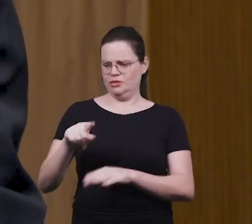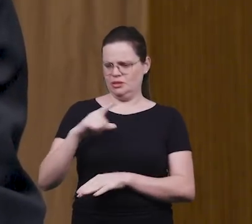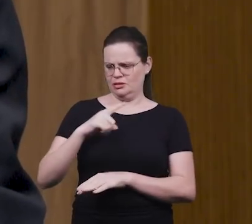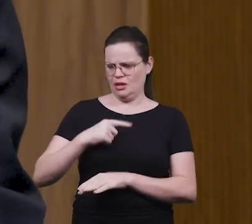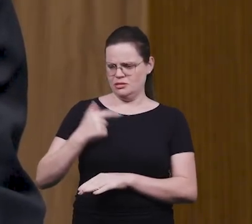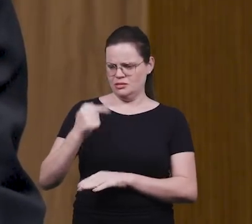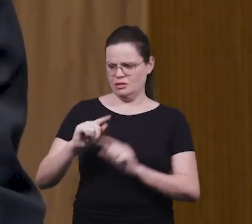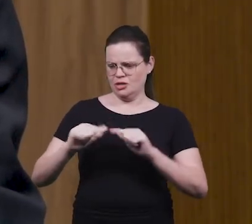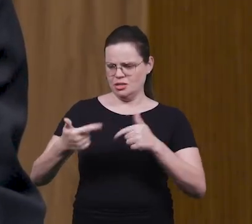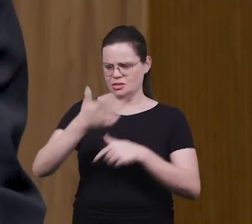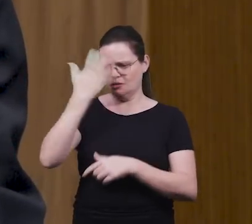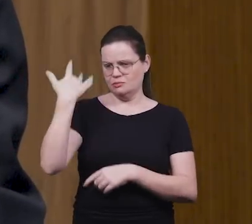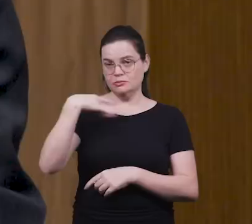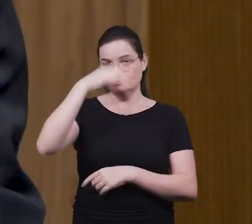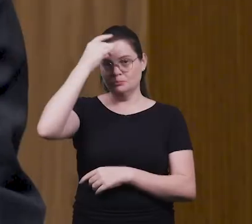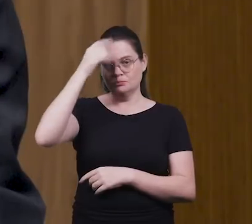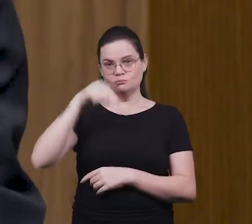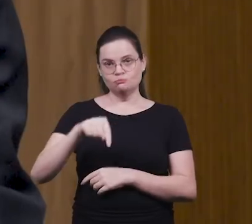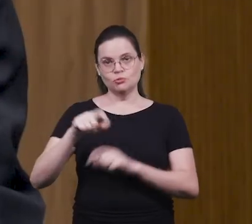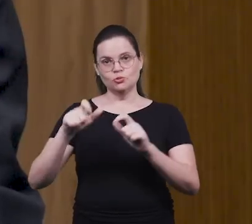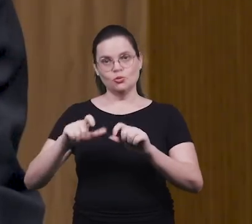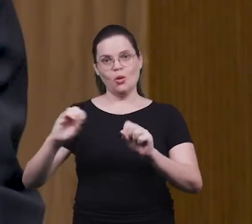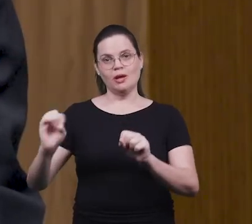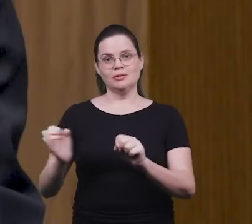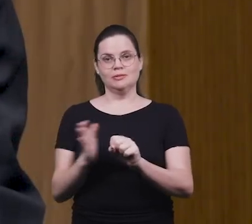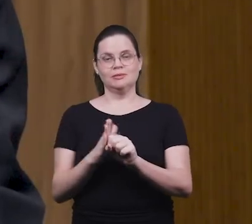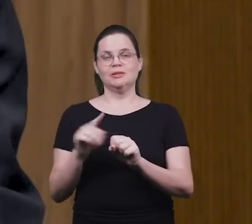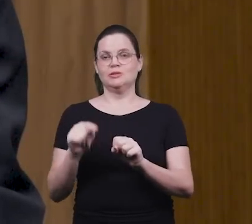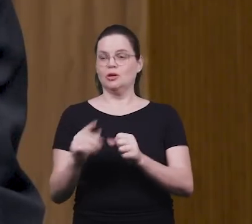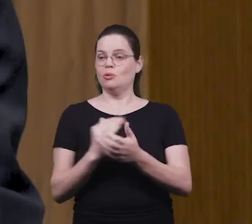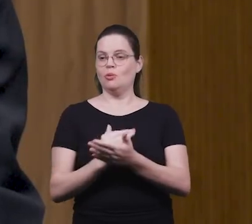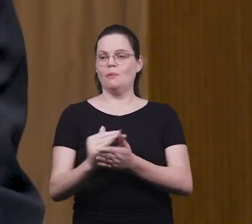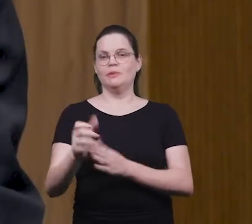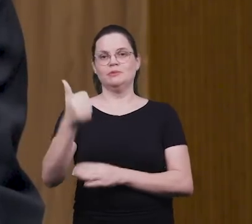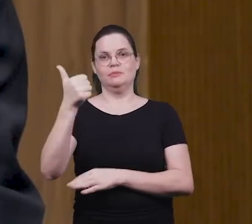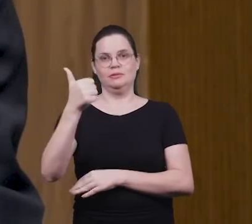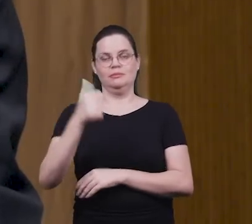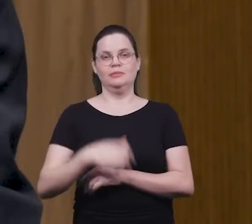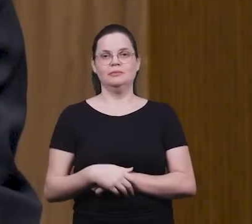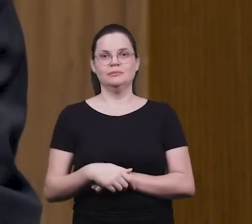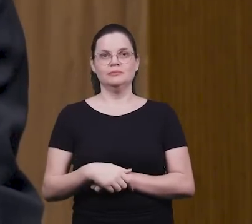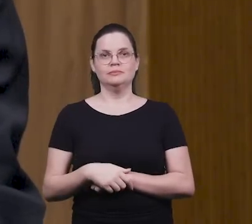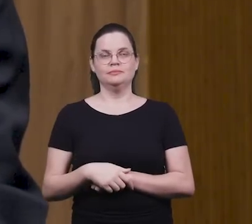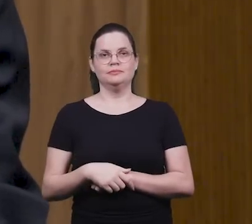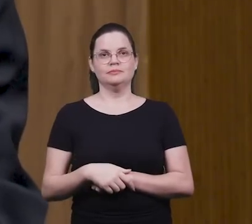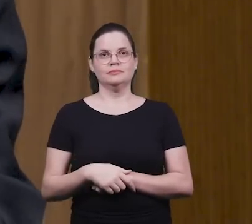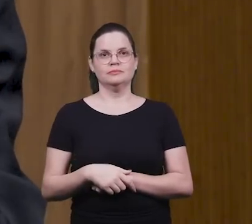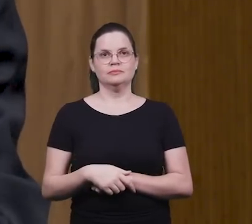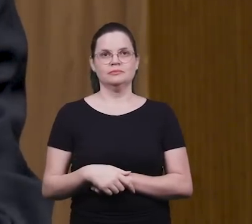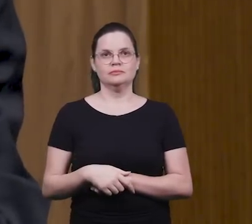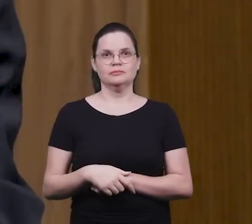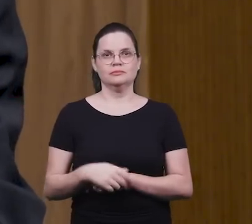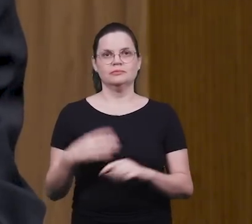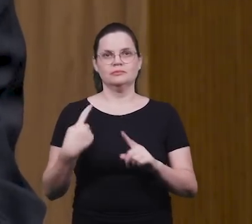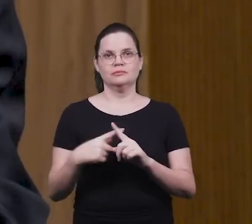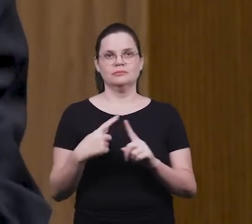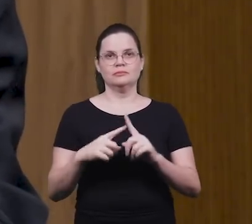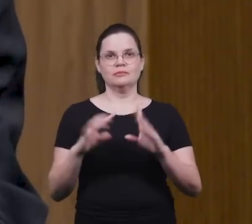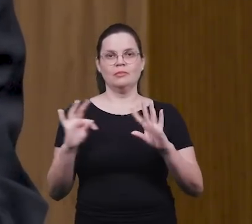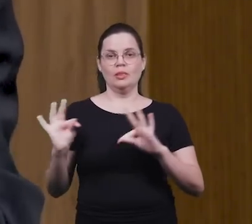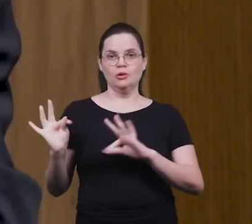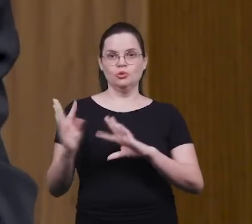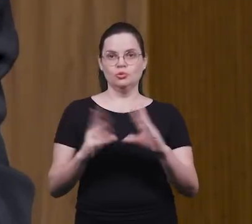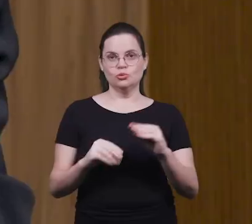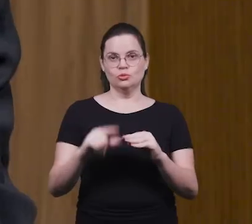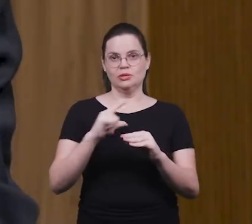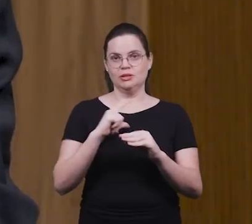esses 7 Espíritos de Deus mostrando que tudo aquilo que estava determinado como ênfase para cada